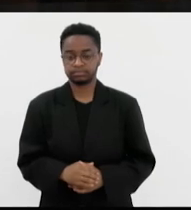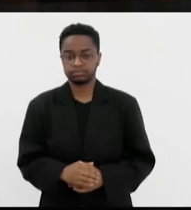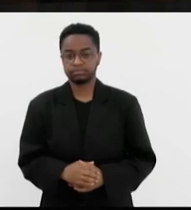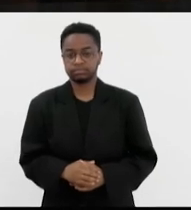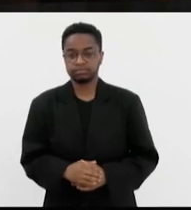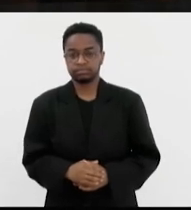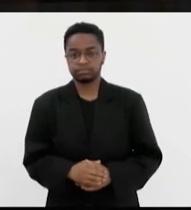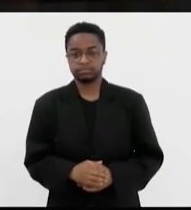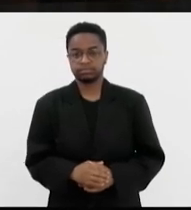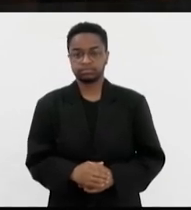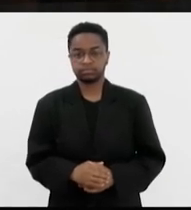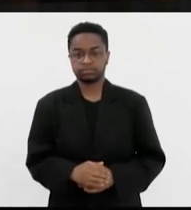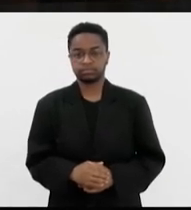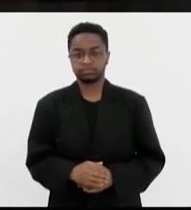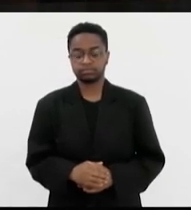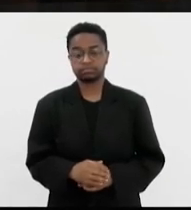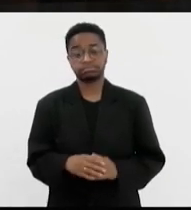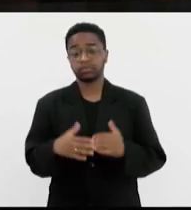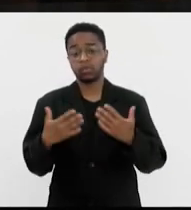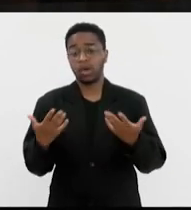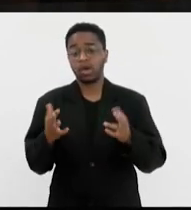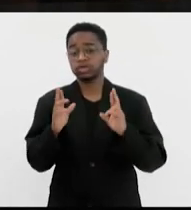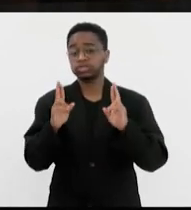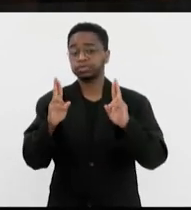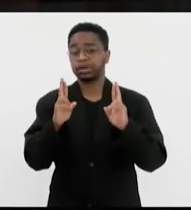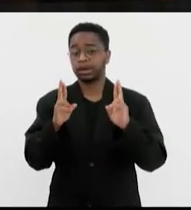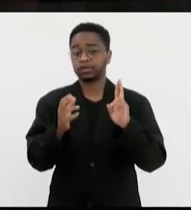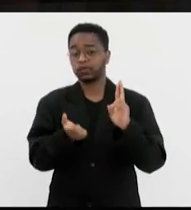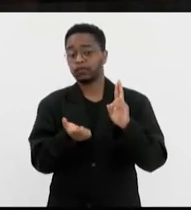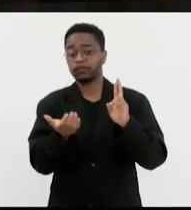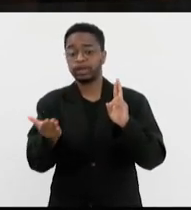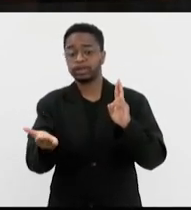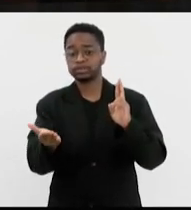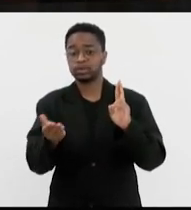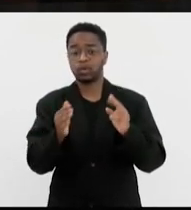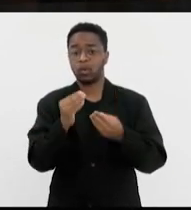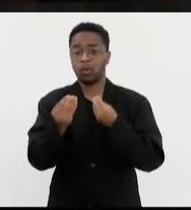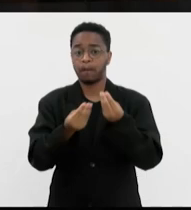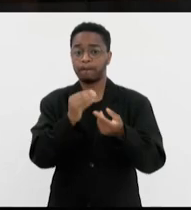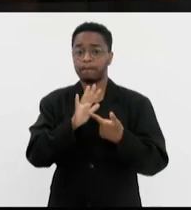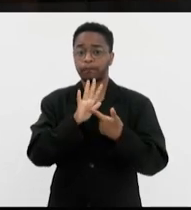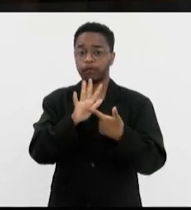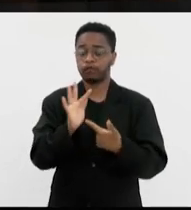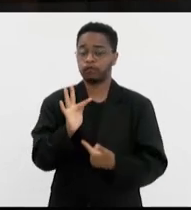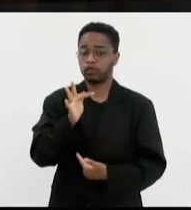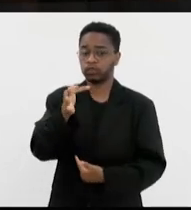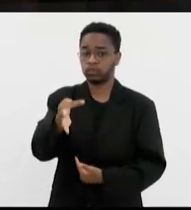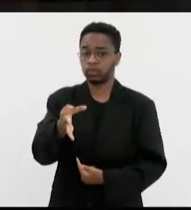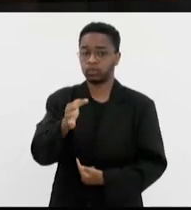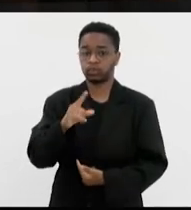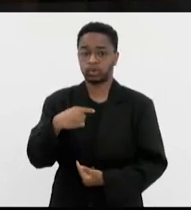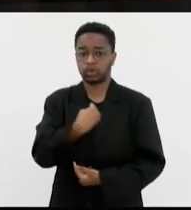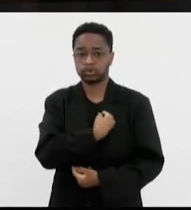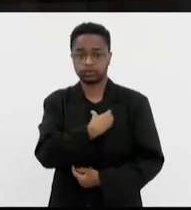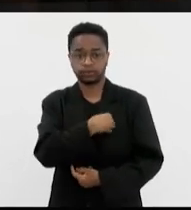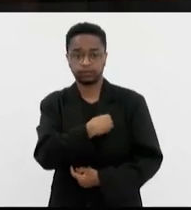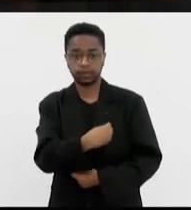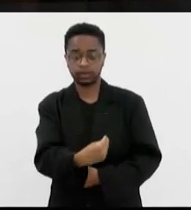Isso, que perspectiva e que esperança dá para o futuro dos nossos